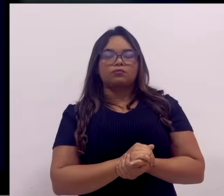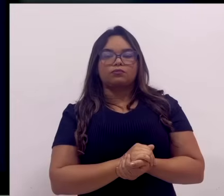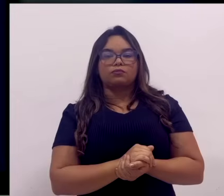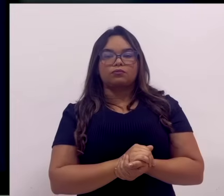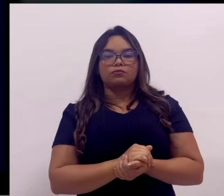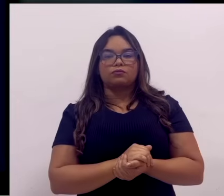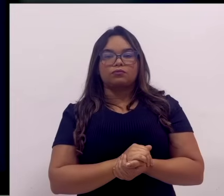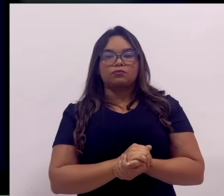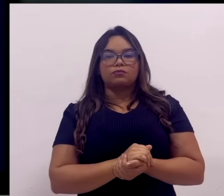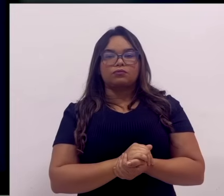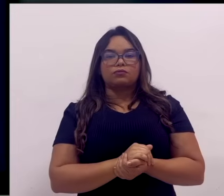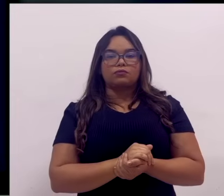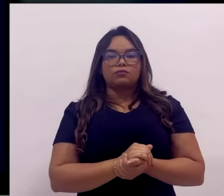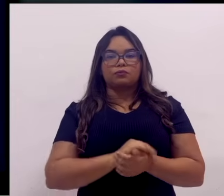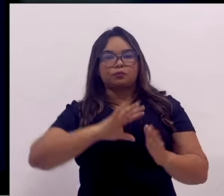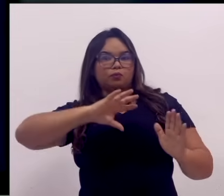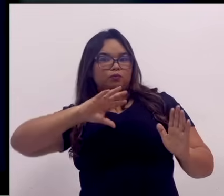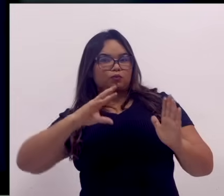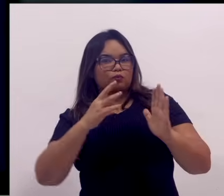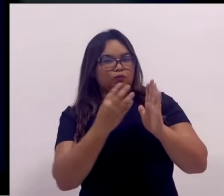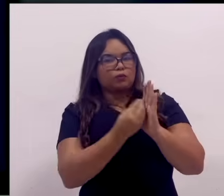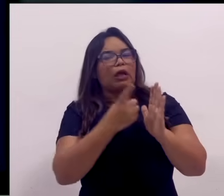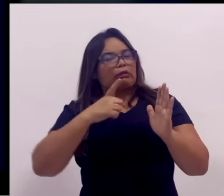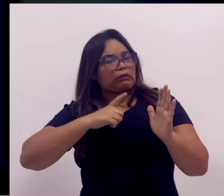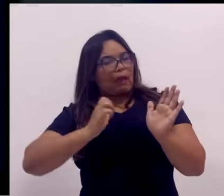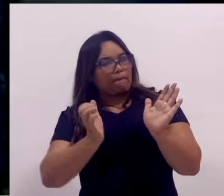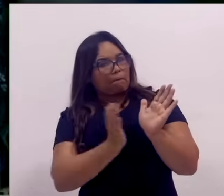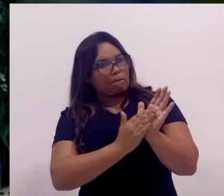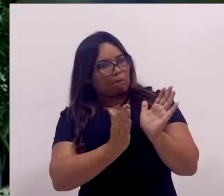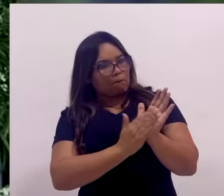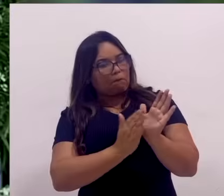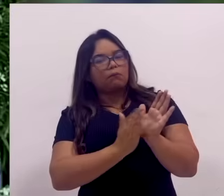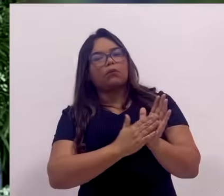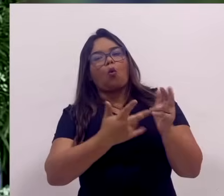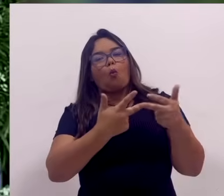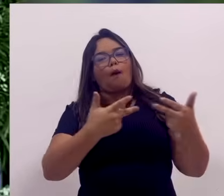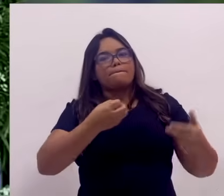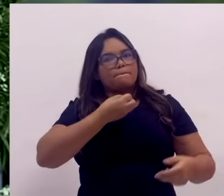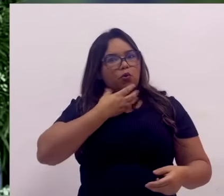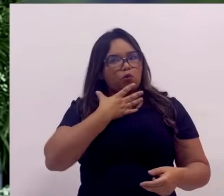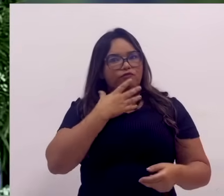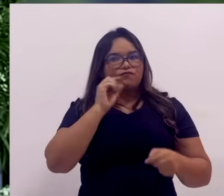E então as igrejas recebem um elogio, algo que estão fazendo do bem.